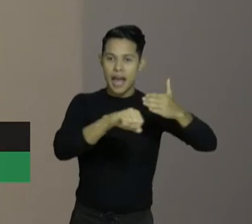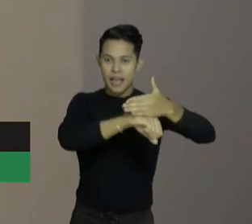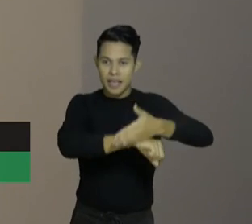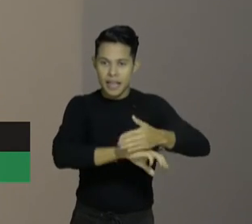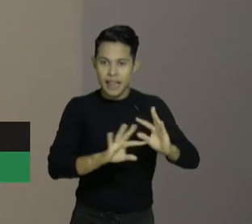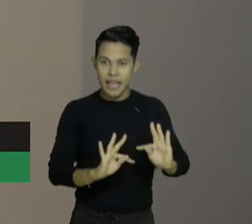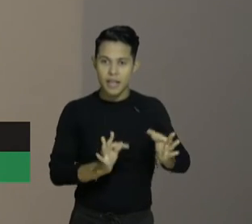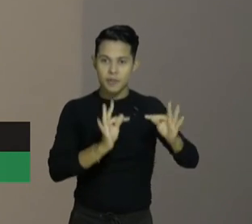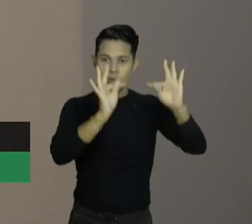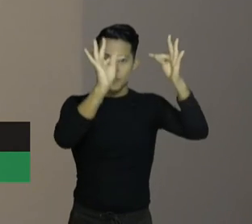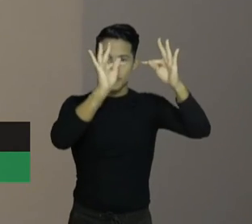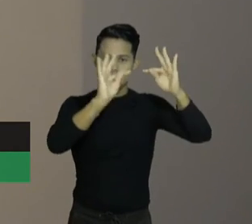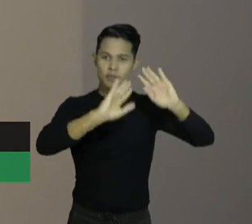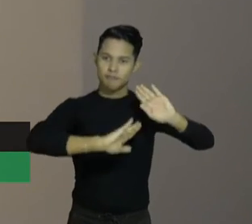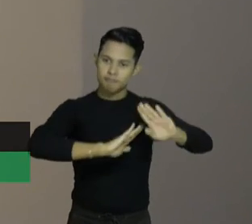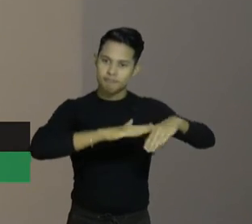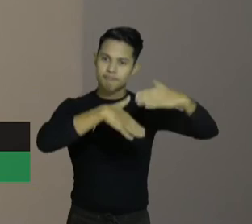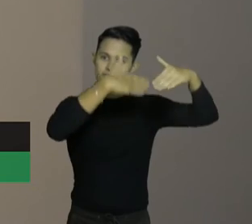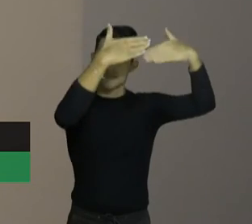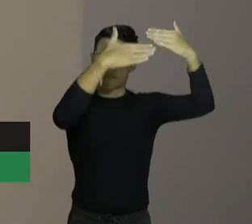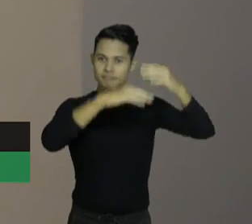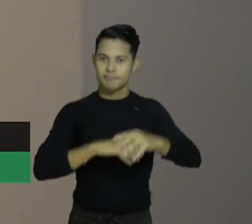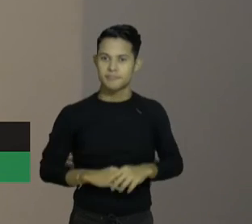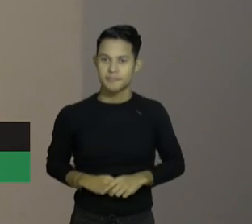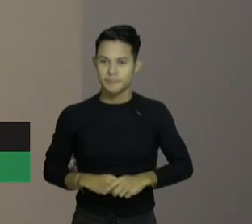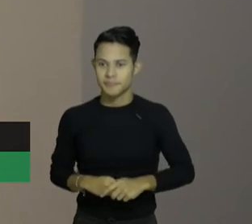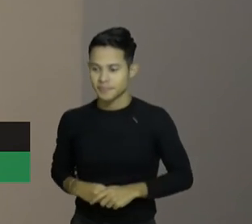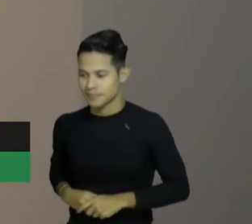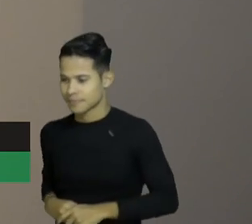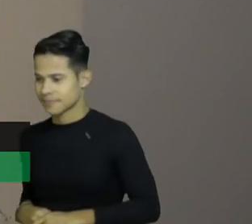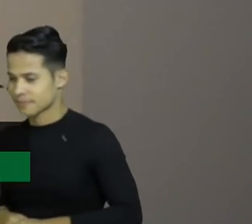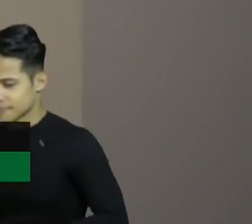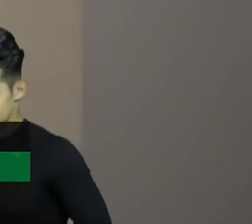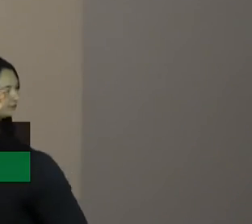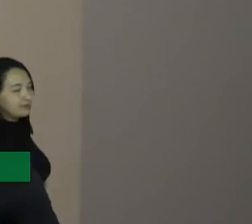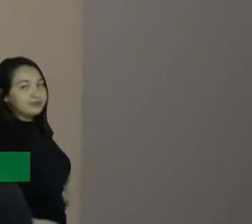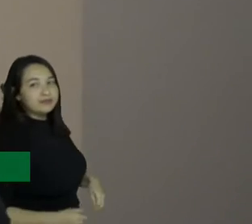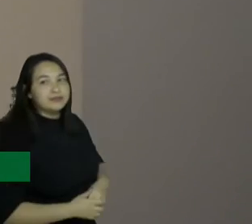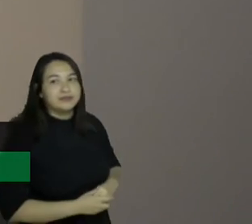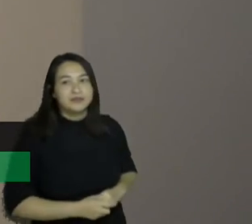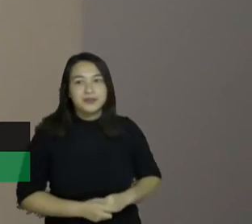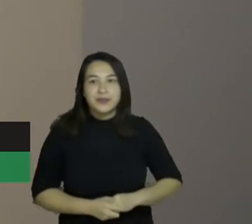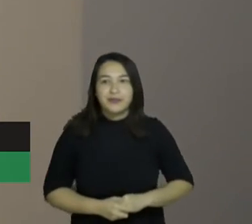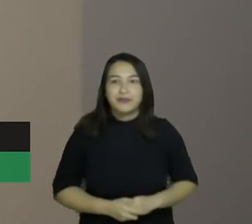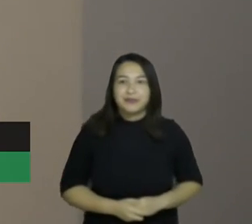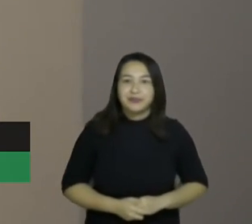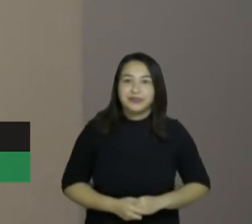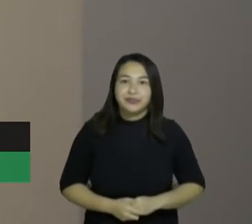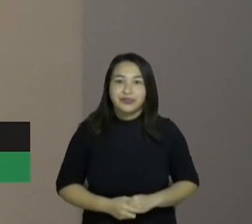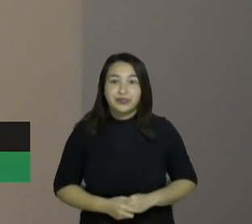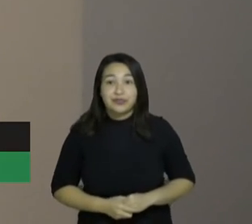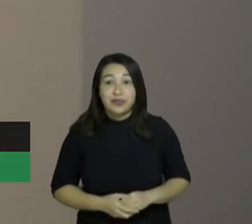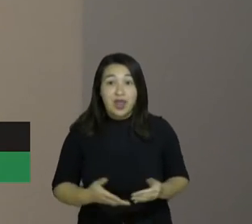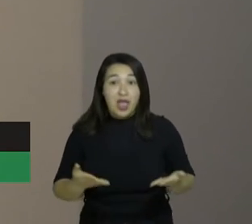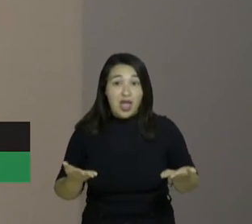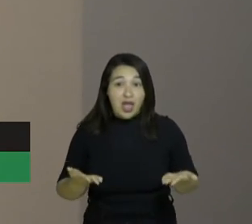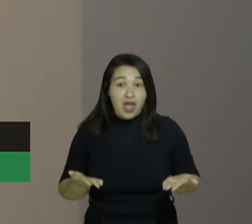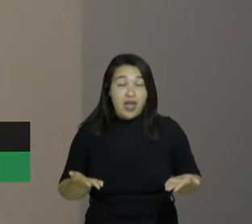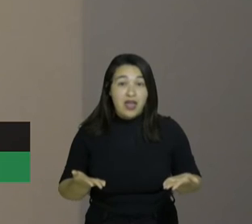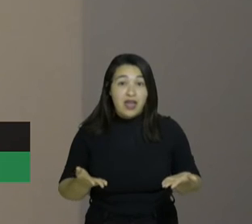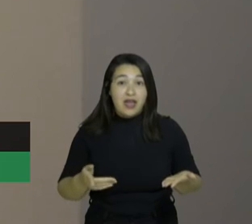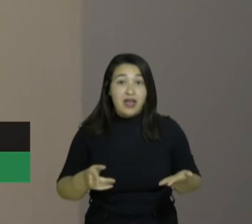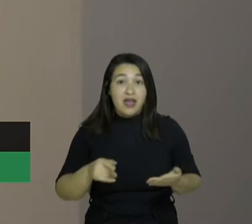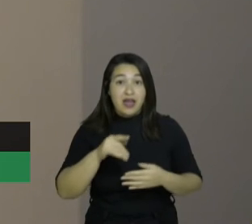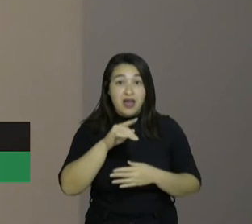avançadas porém O que torna esta negociação ainda mais complexa é o facto que ela ocorre no momento em que a agenda